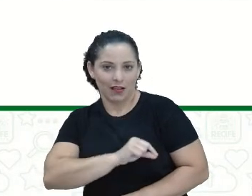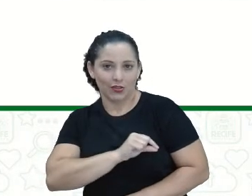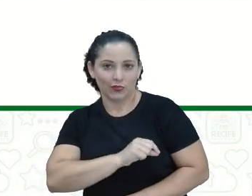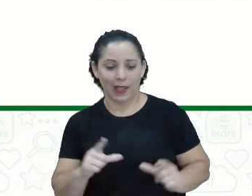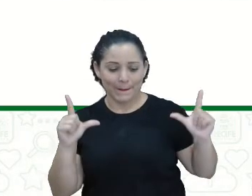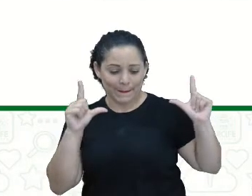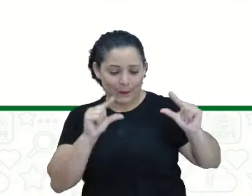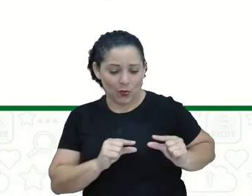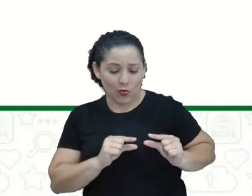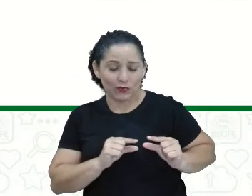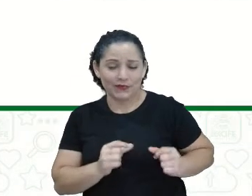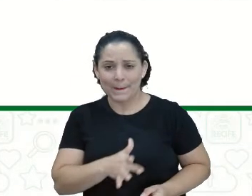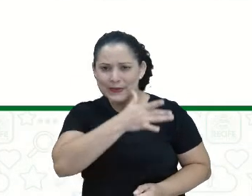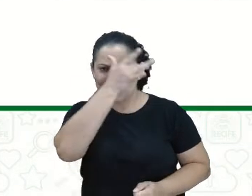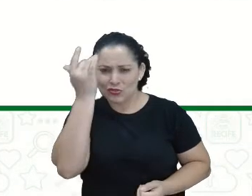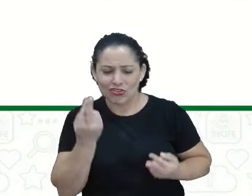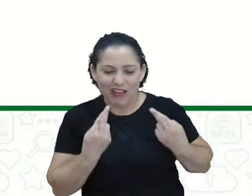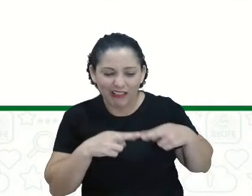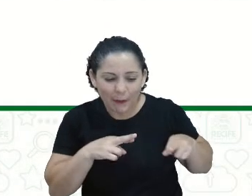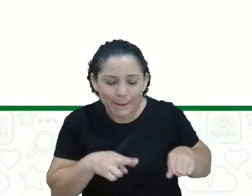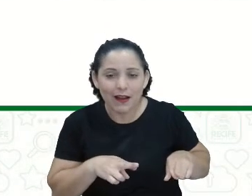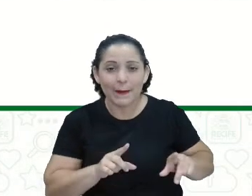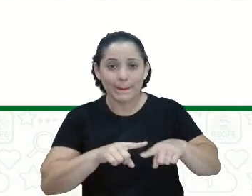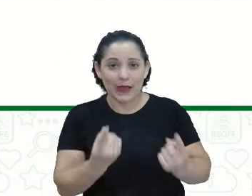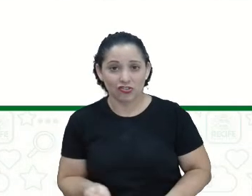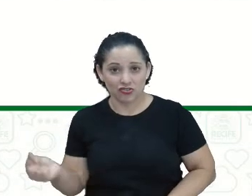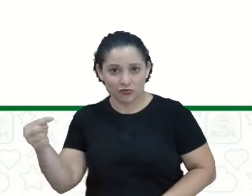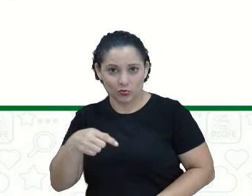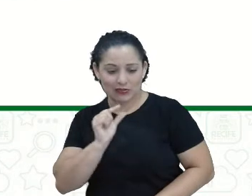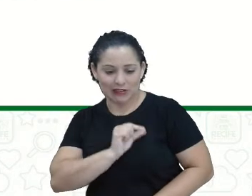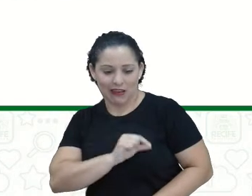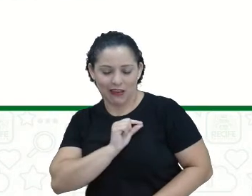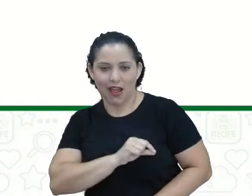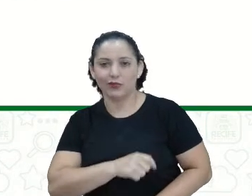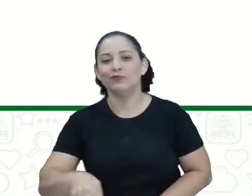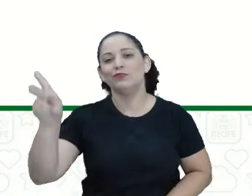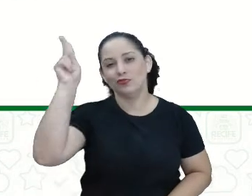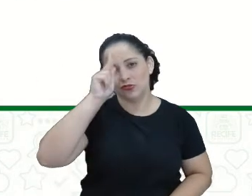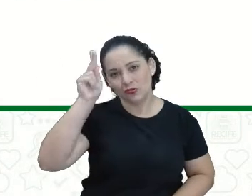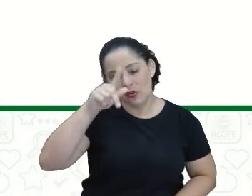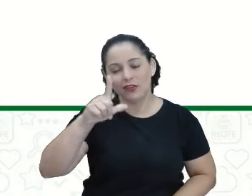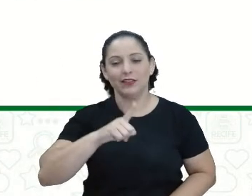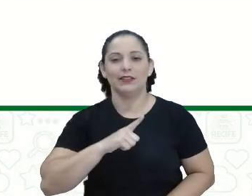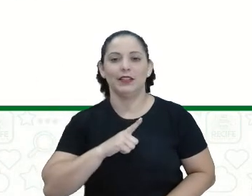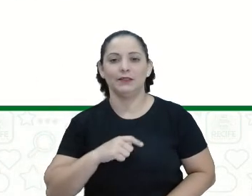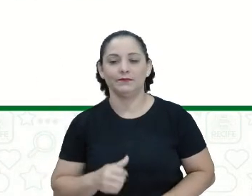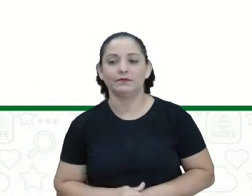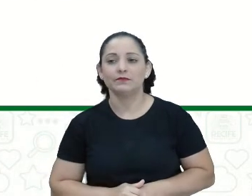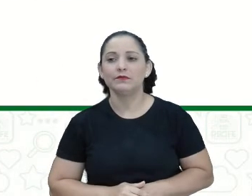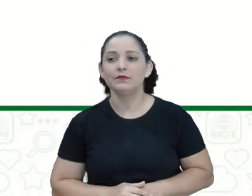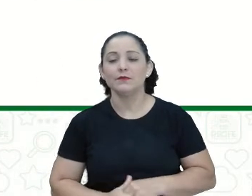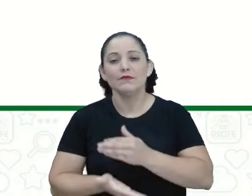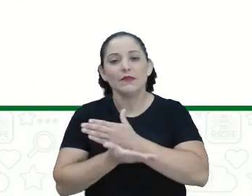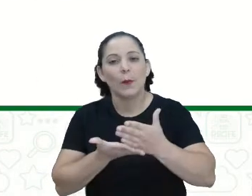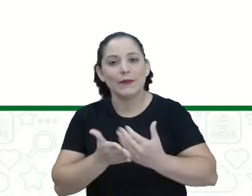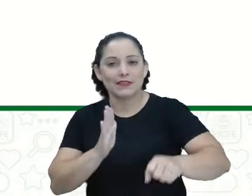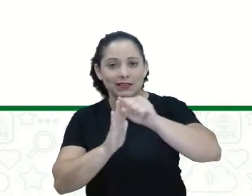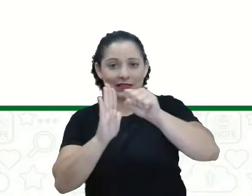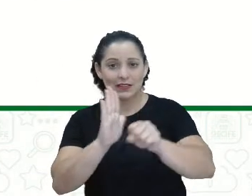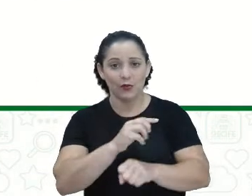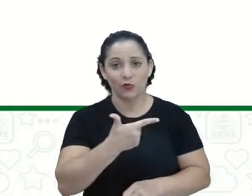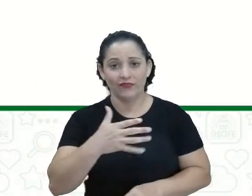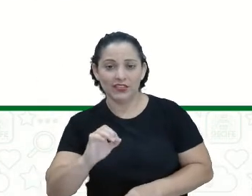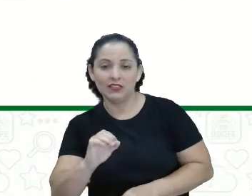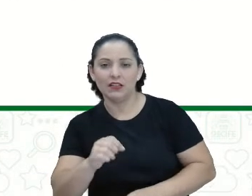tão reclamado, né? Mas ele tem uma história, gente. E a história dele, ó, surgiu no início do século XX, na década